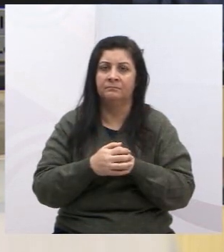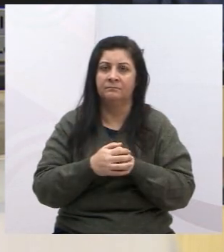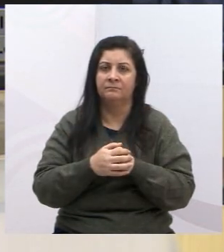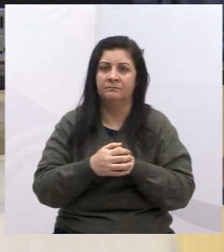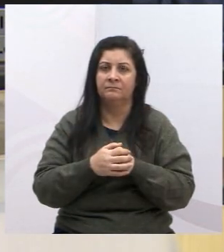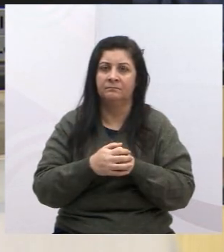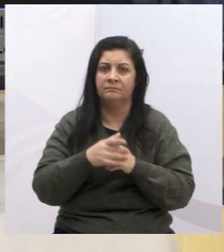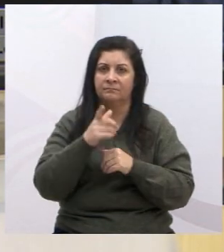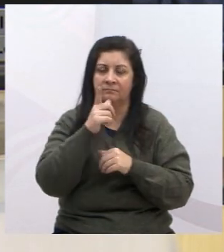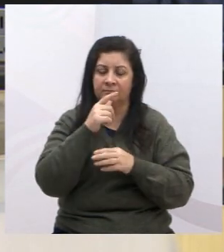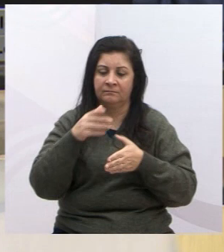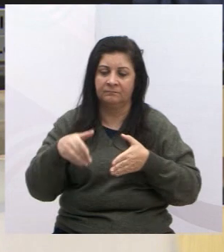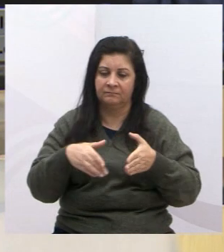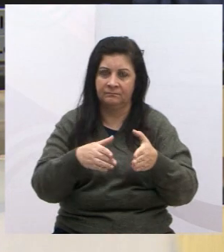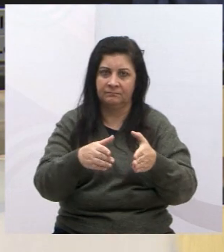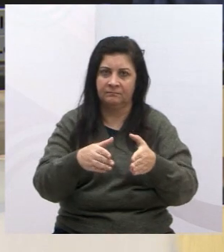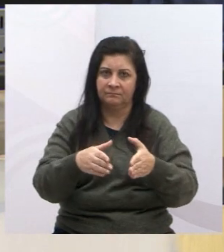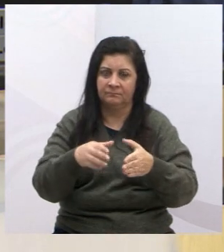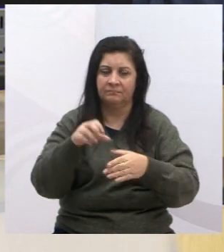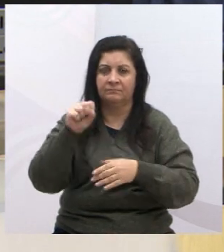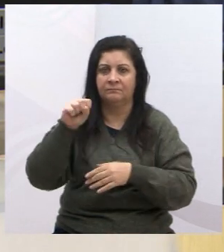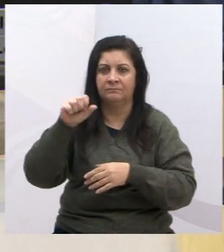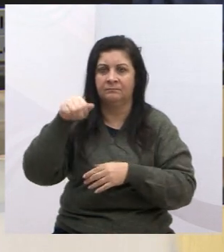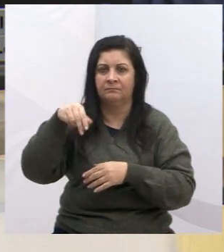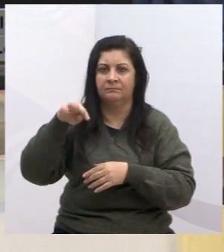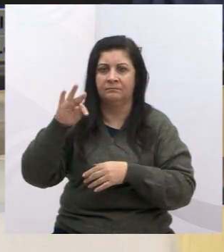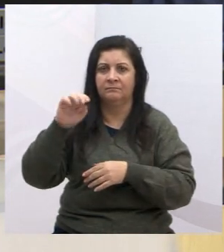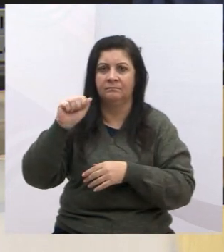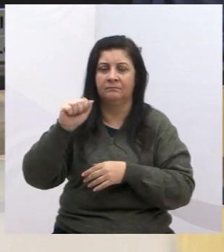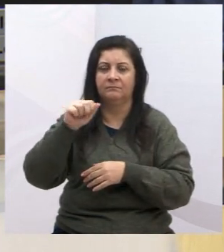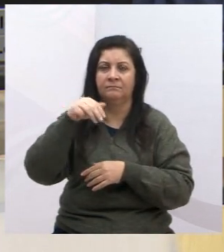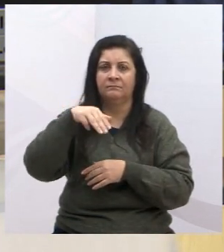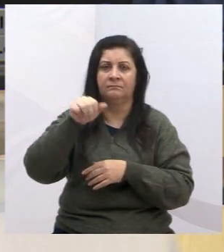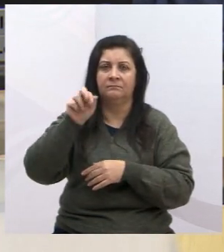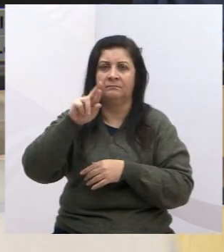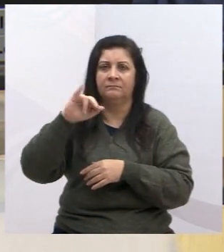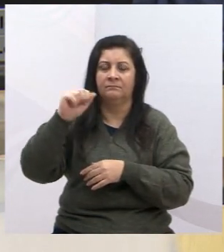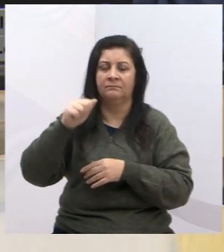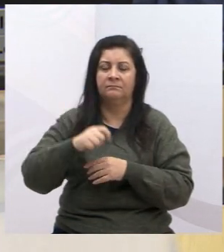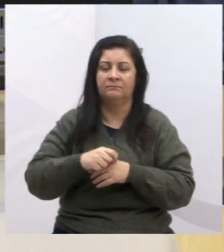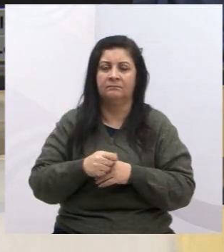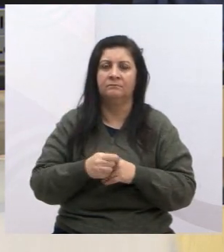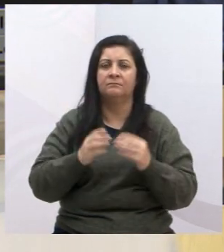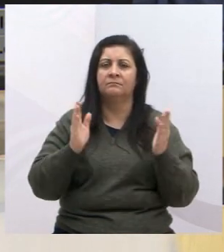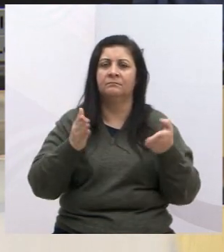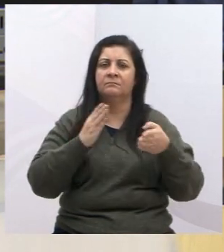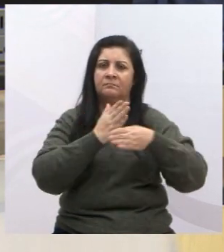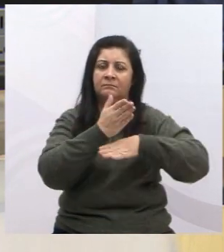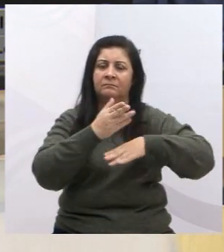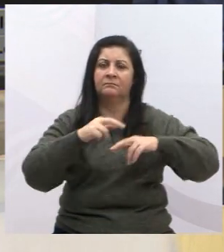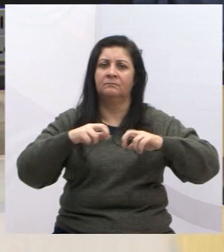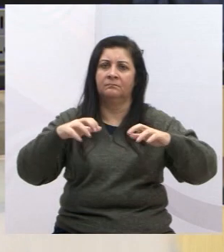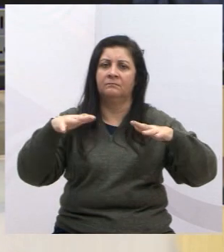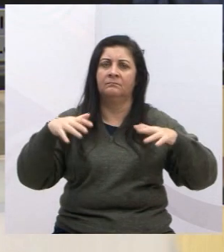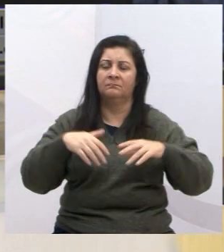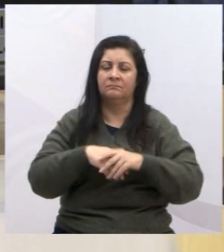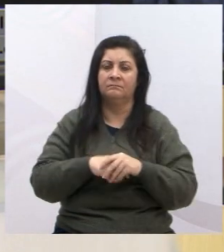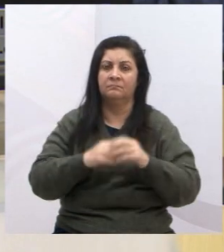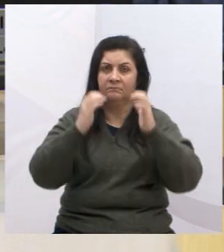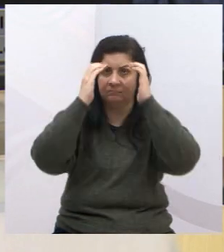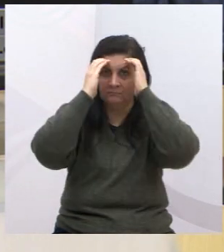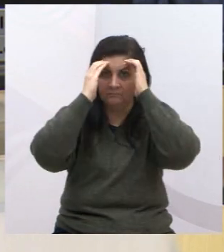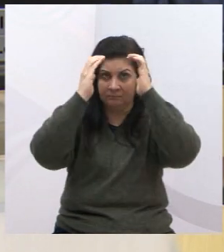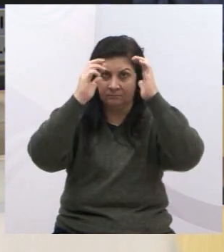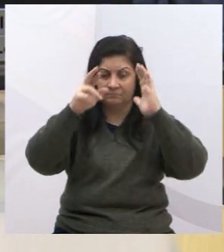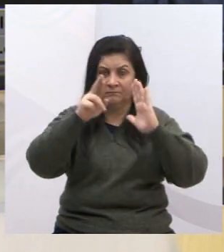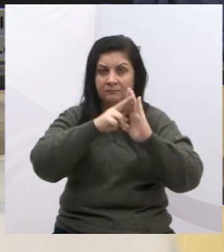Maria, em Jacareí. Requer ao excelentíssimo senhor presidente dessa casa, ouvido e aprovado pela Egrégio Plenário, cumpridas